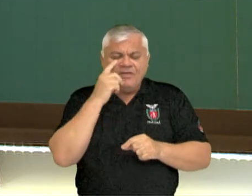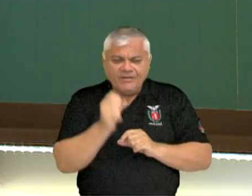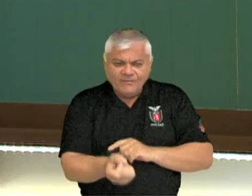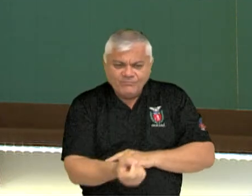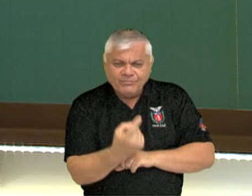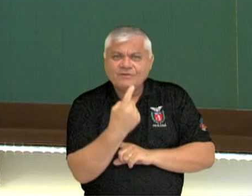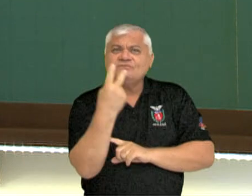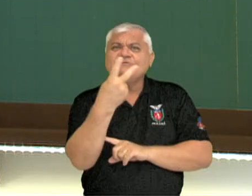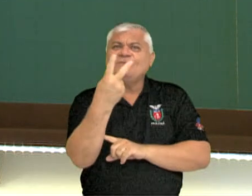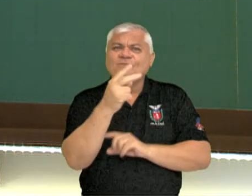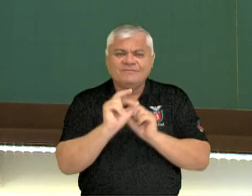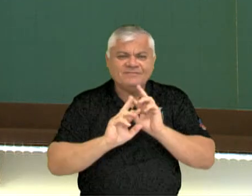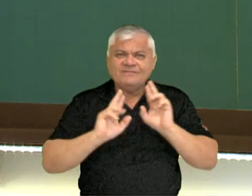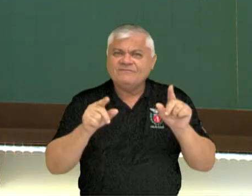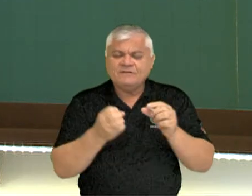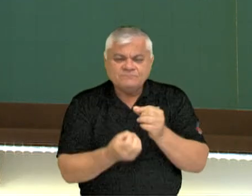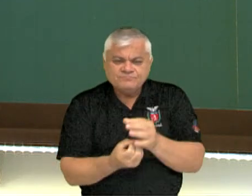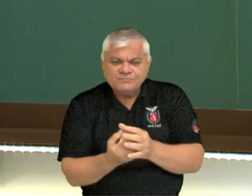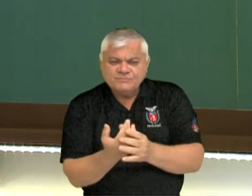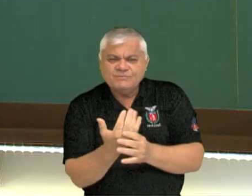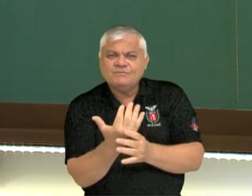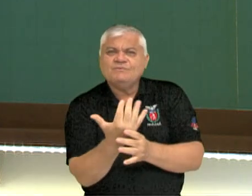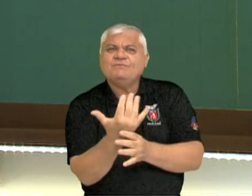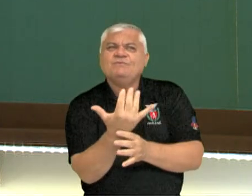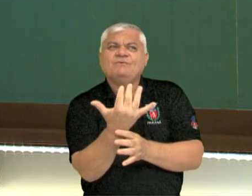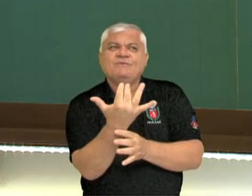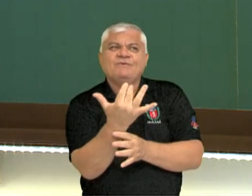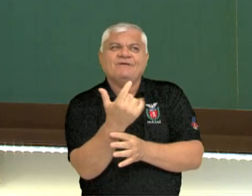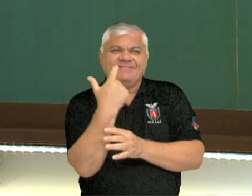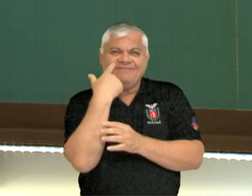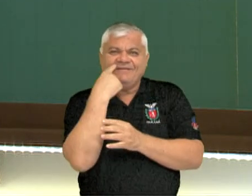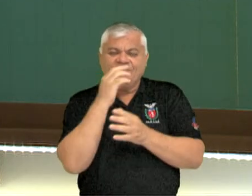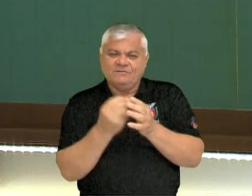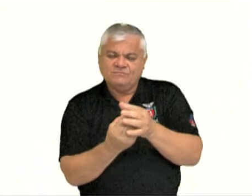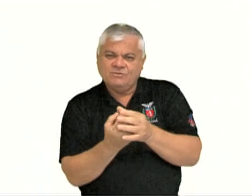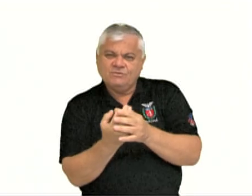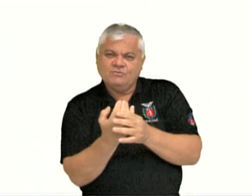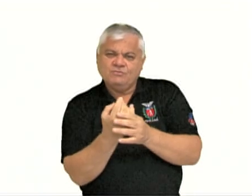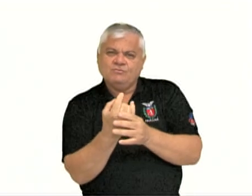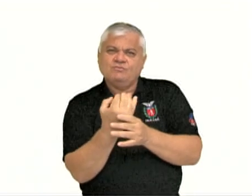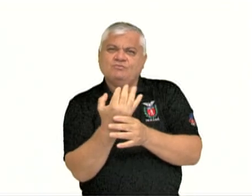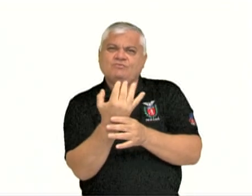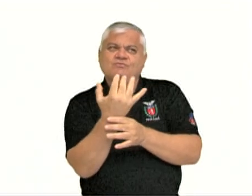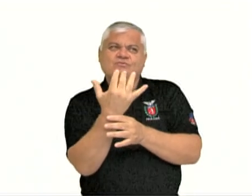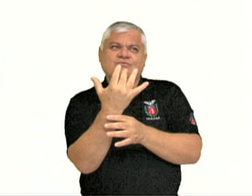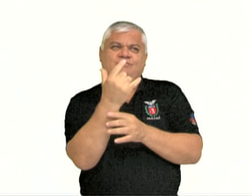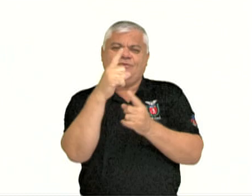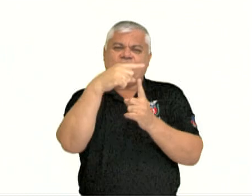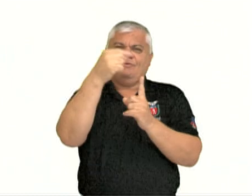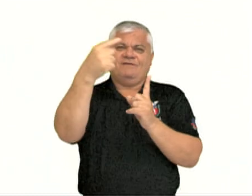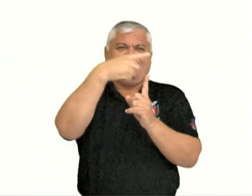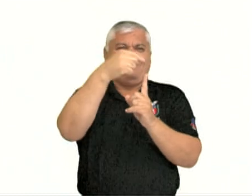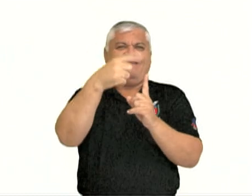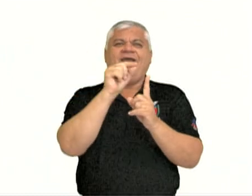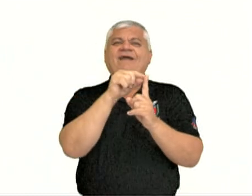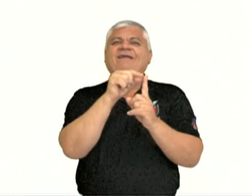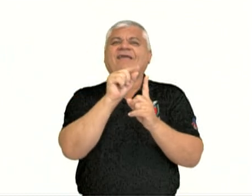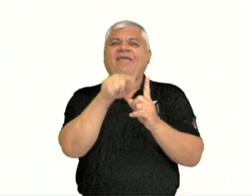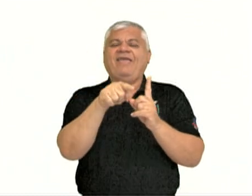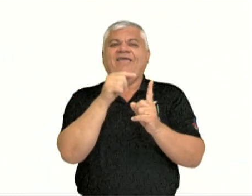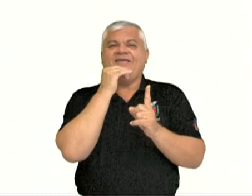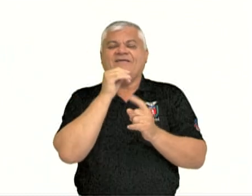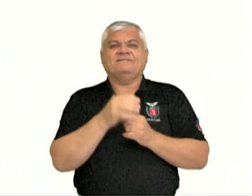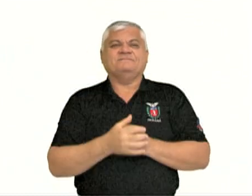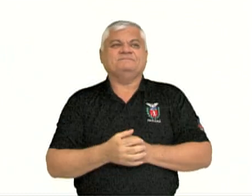segunda estrutura, que é chamado de esporófito, que está aqui. O esporófito vai ser a estrutura responsável pela formação de